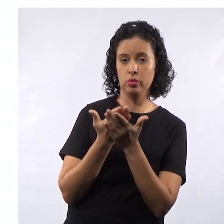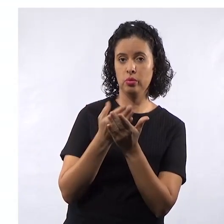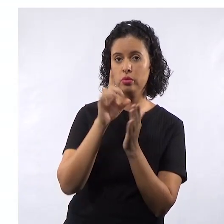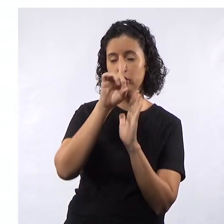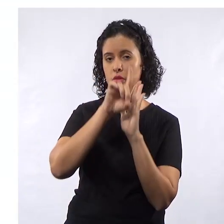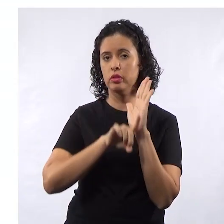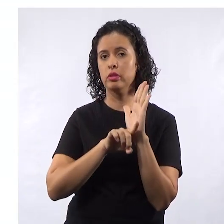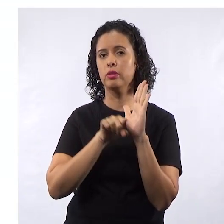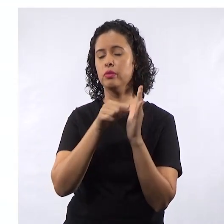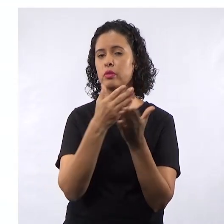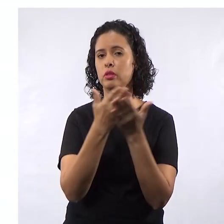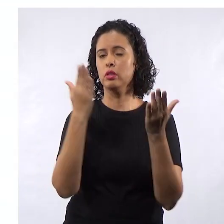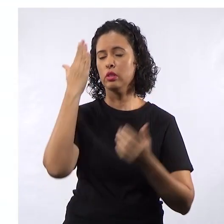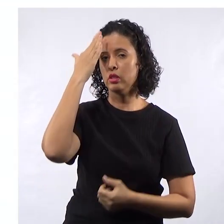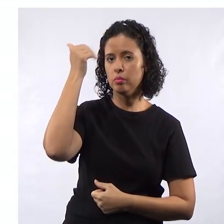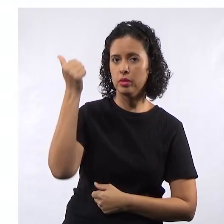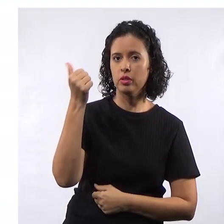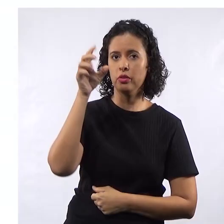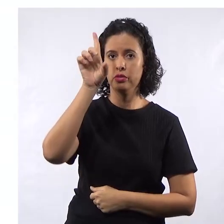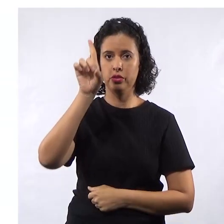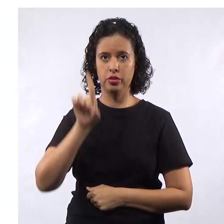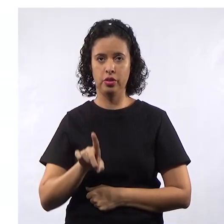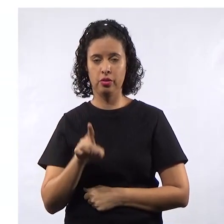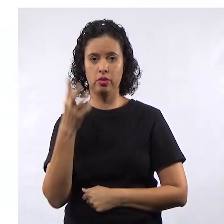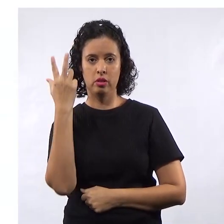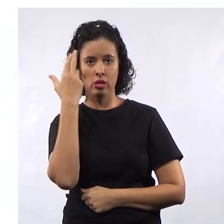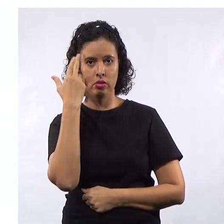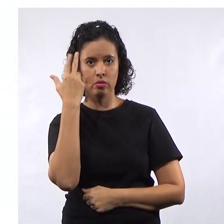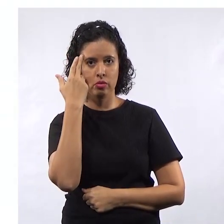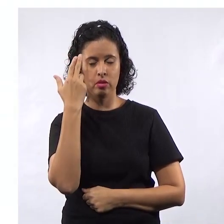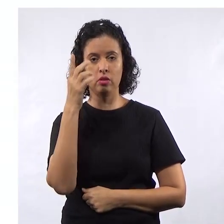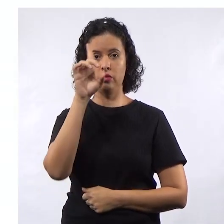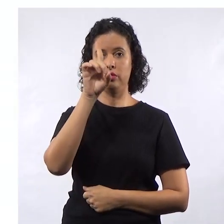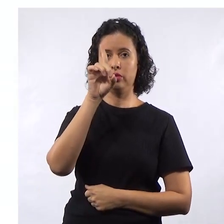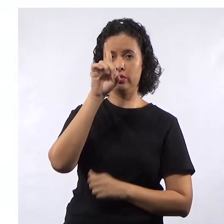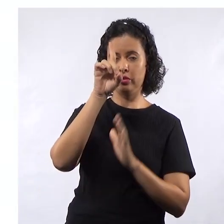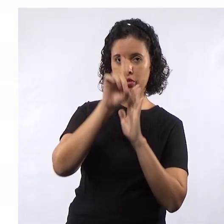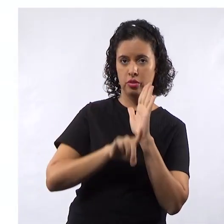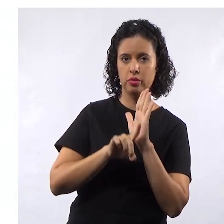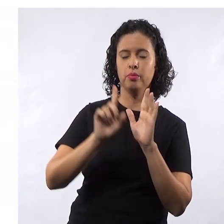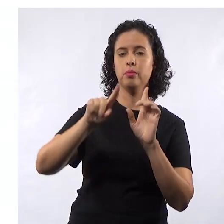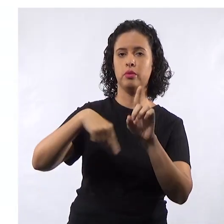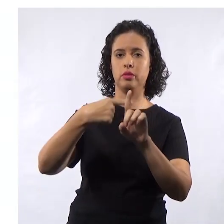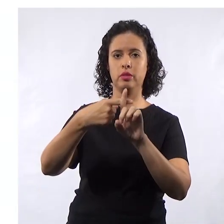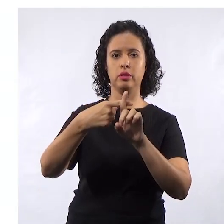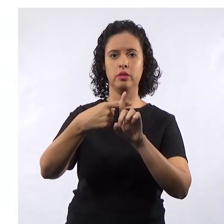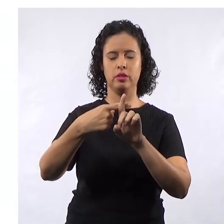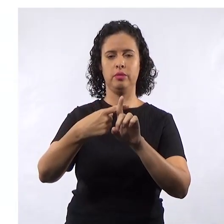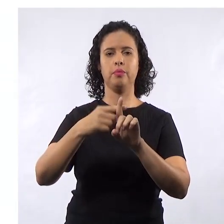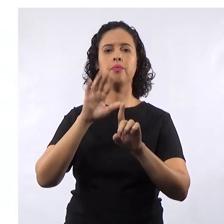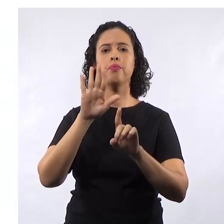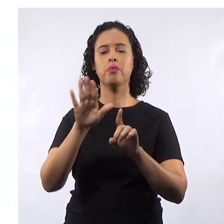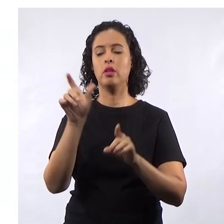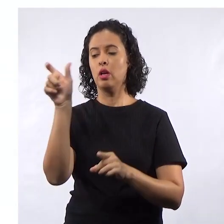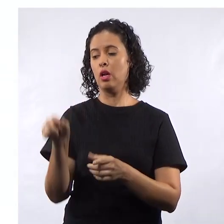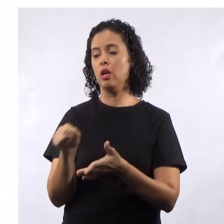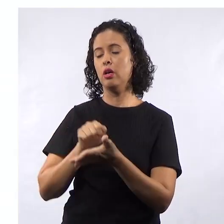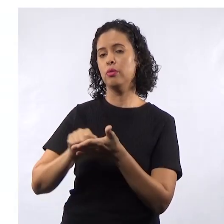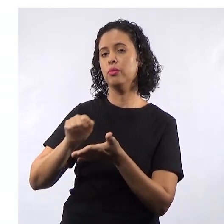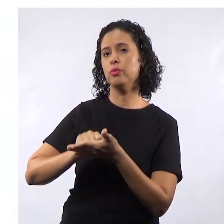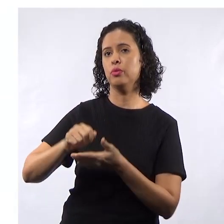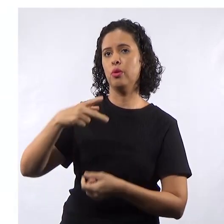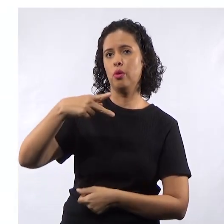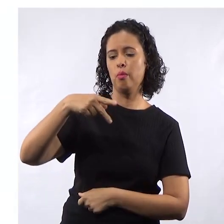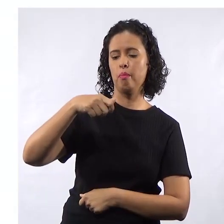é você saber a diferença entre o direito natural e o direito positivo, tá? Aqui ainda, segundo o nosso autor,